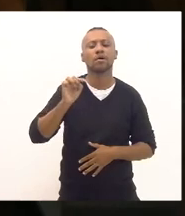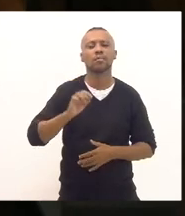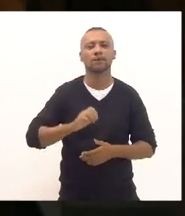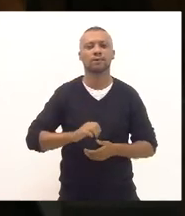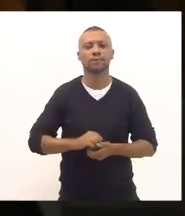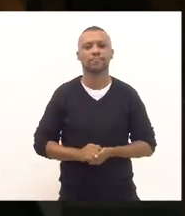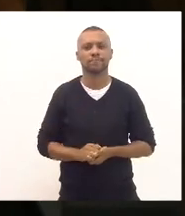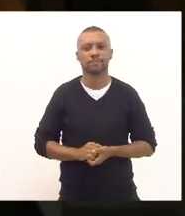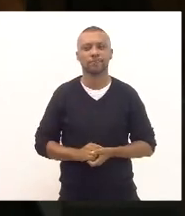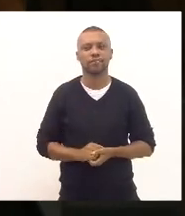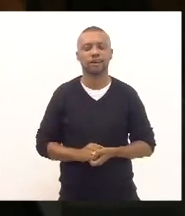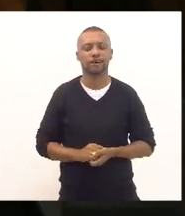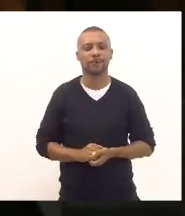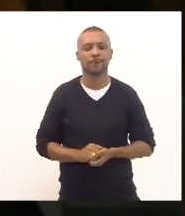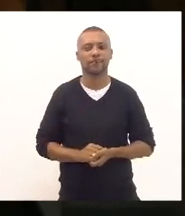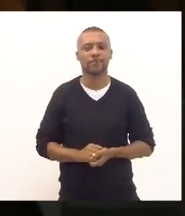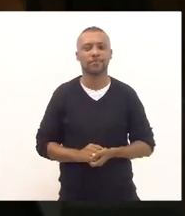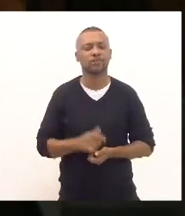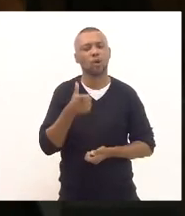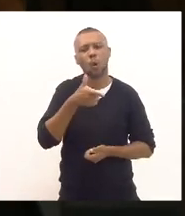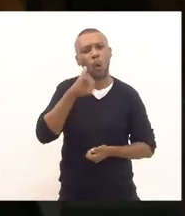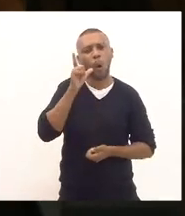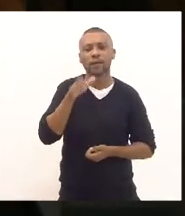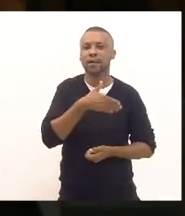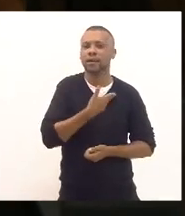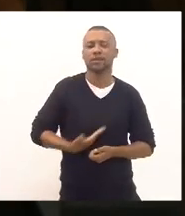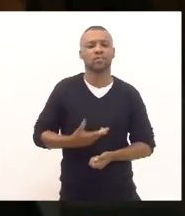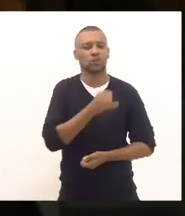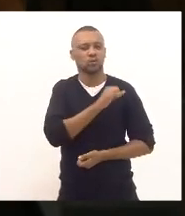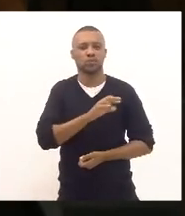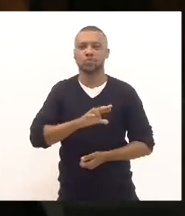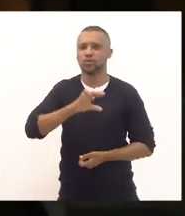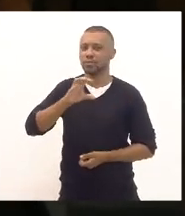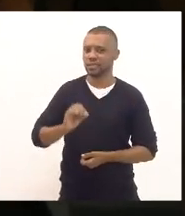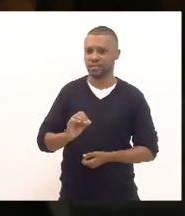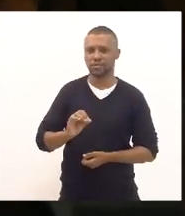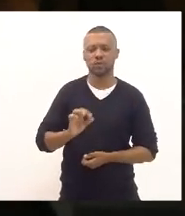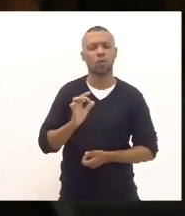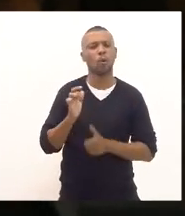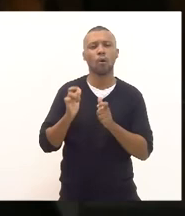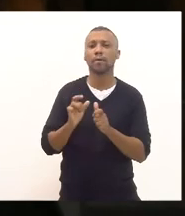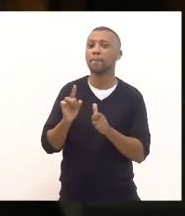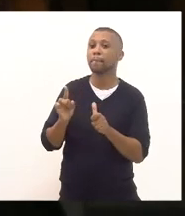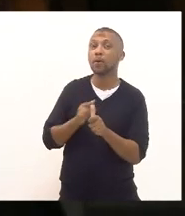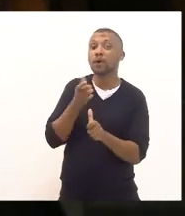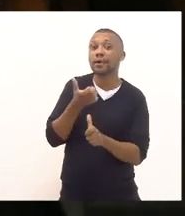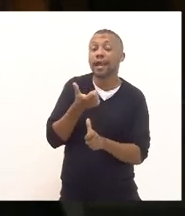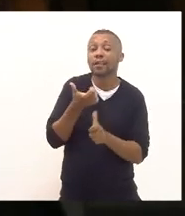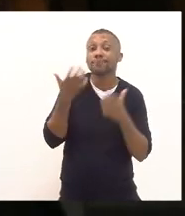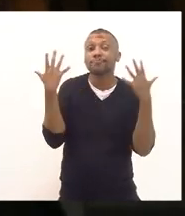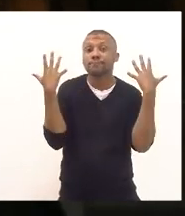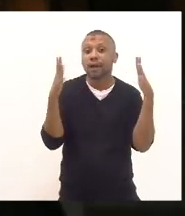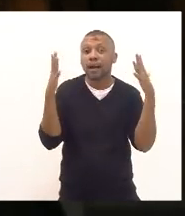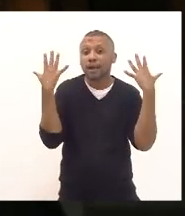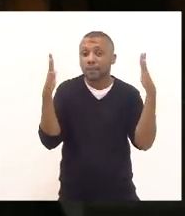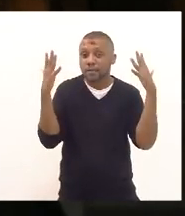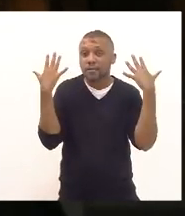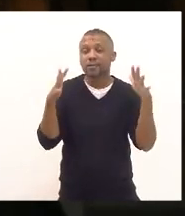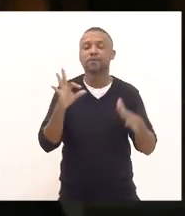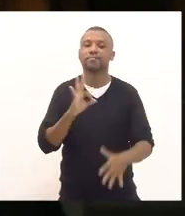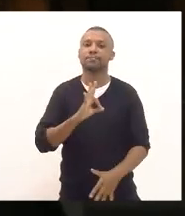grande acontecimento de ontem no estado do Rio de Janeiro onde primeiramente eu quero aqui parabenizar